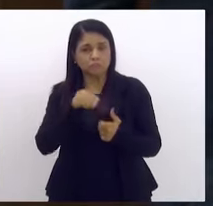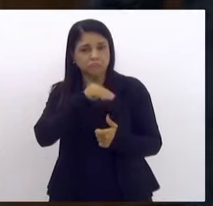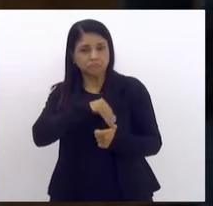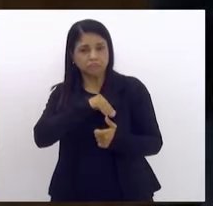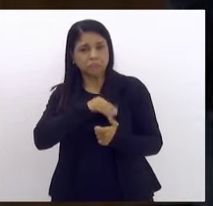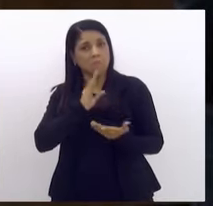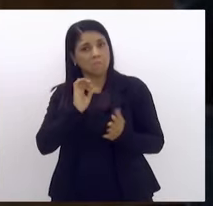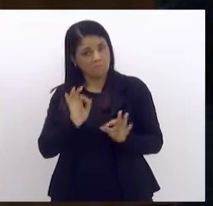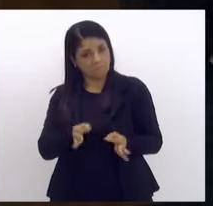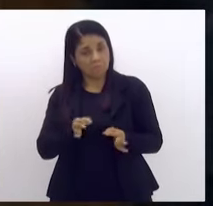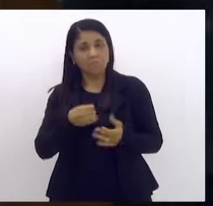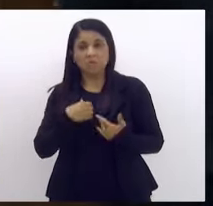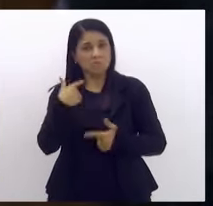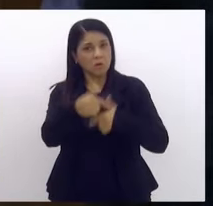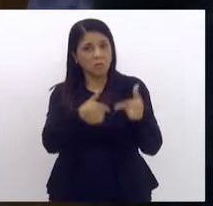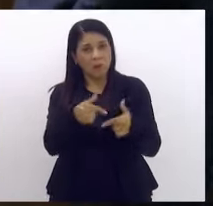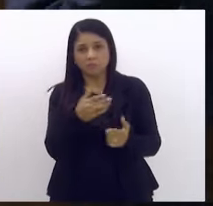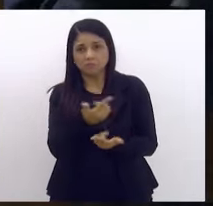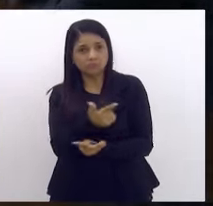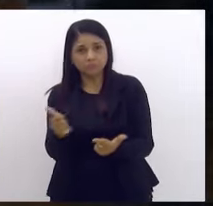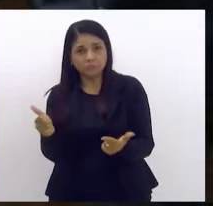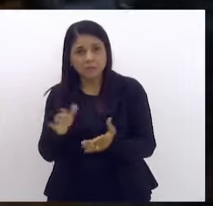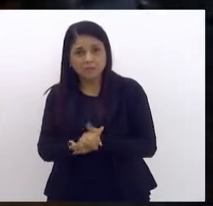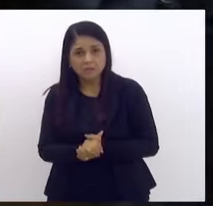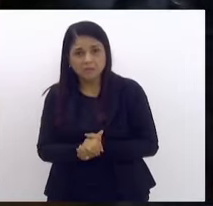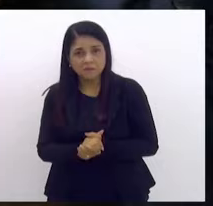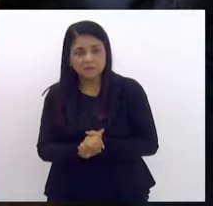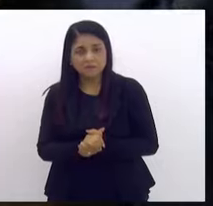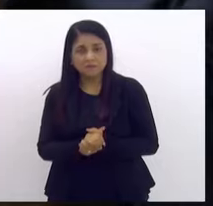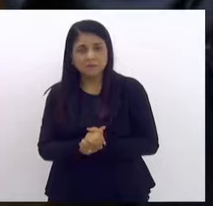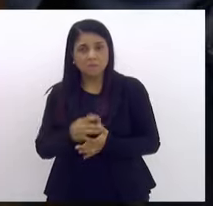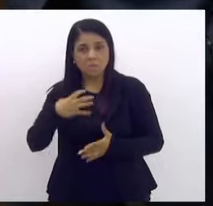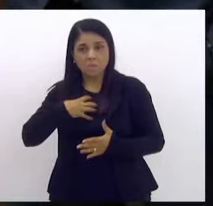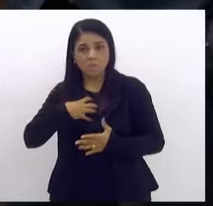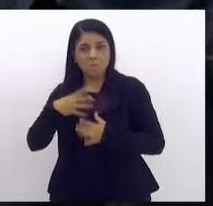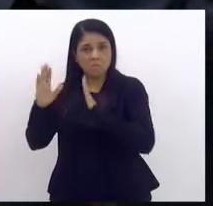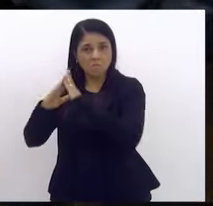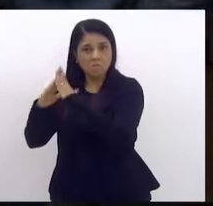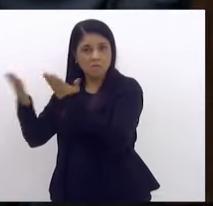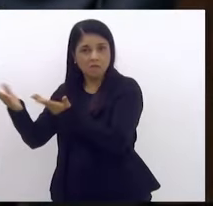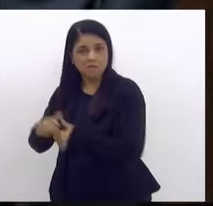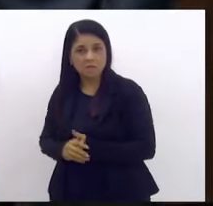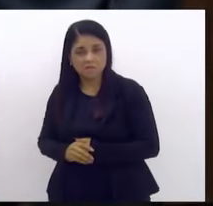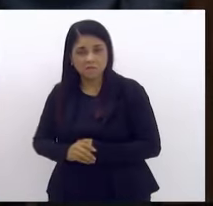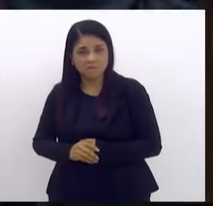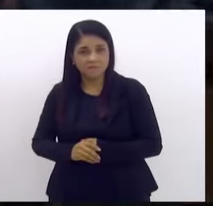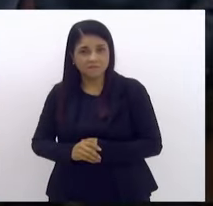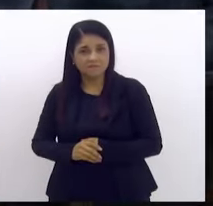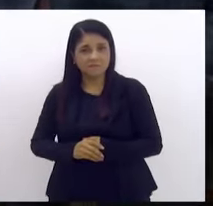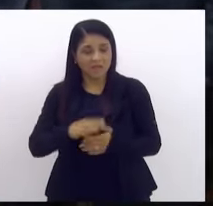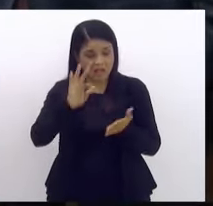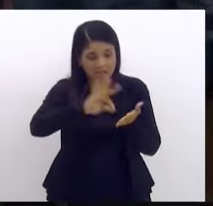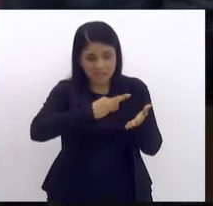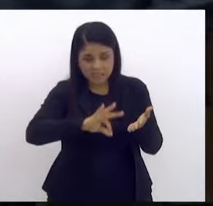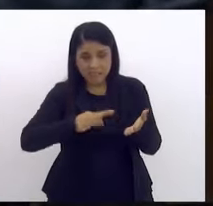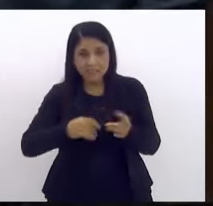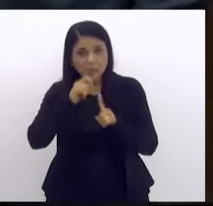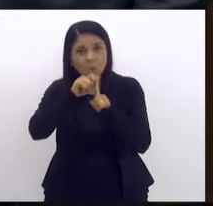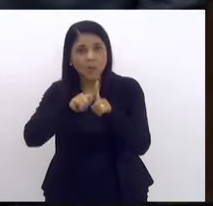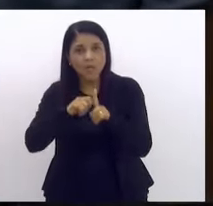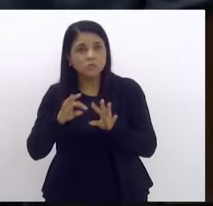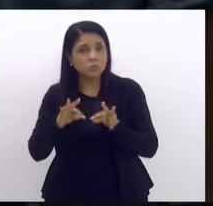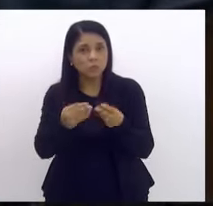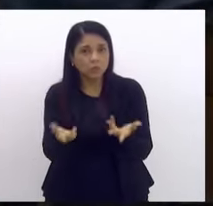que o prefeito defende que o médico não assina os pontos que não vão trabalhar? Como que o prefeito defende médico que assina o ponto o mês todo? Só